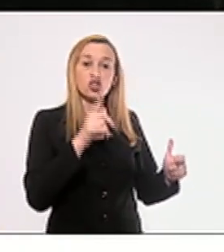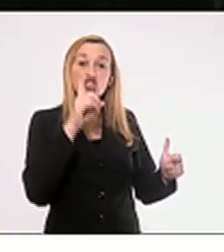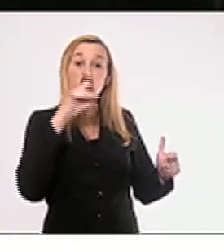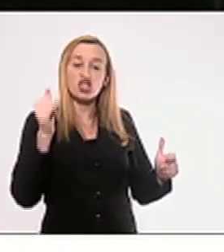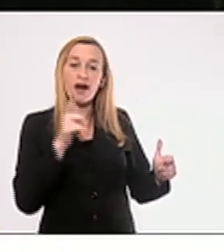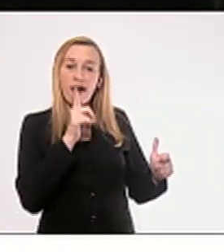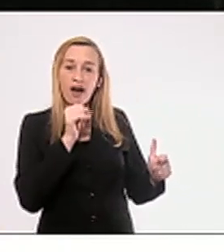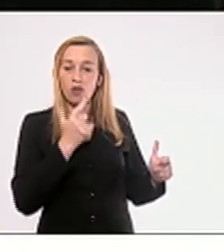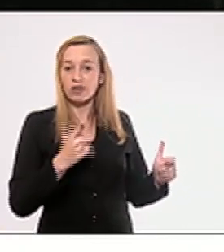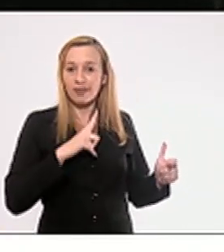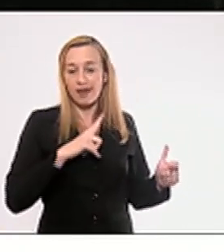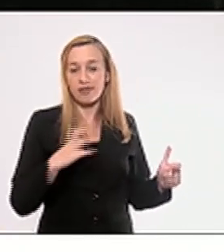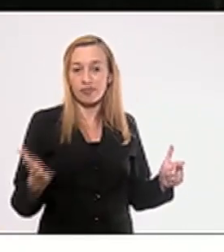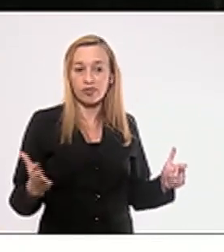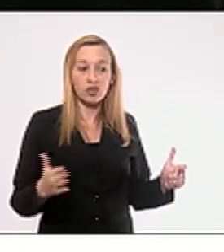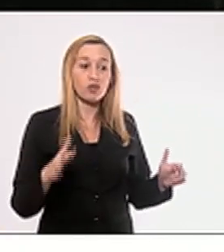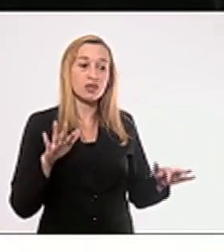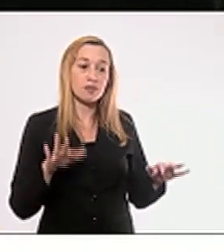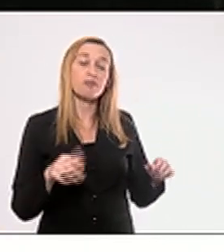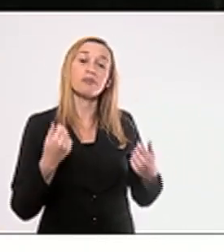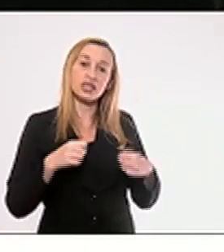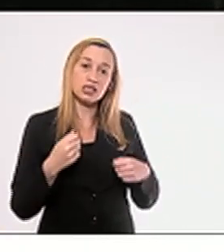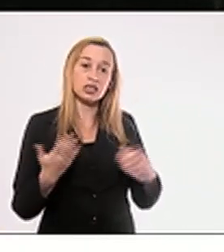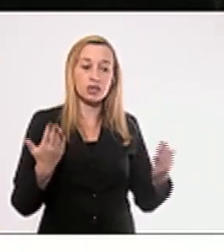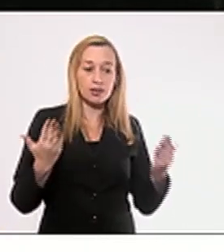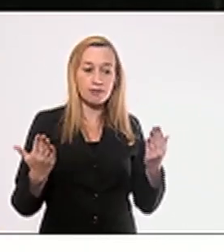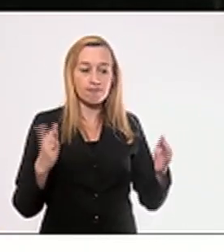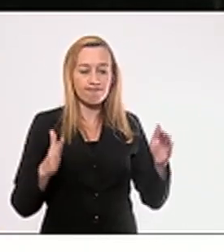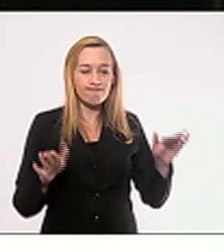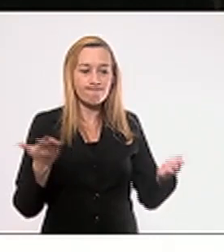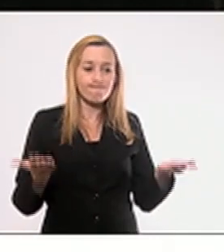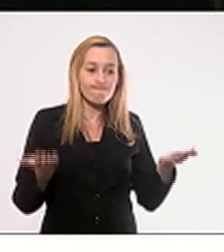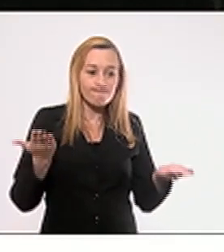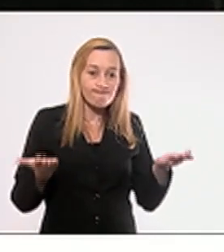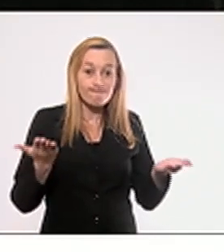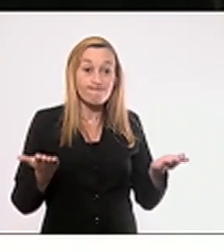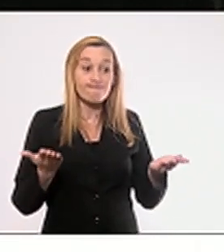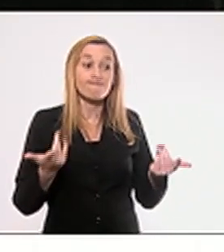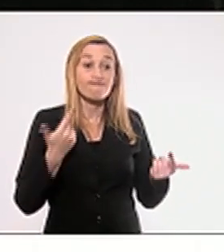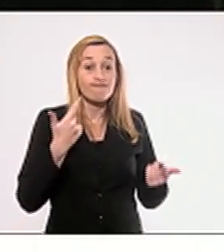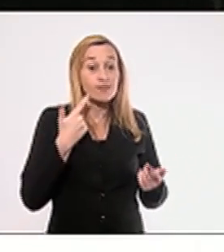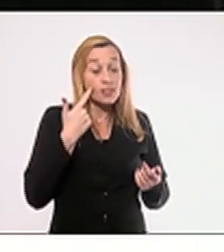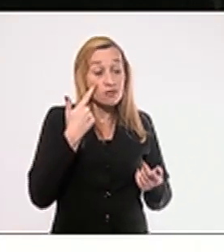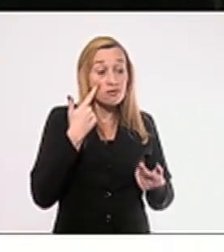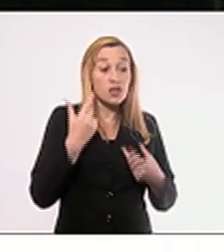se organizar, enfim, de maneira a fazer esse